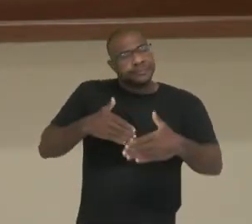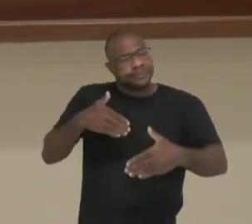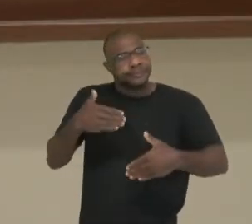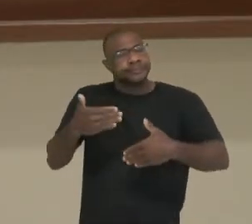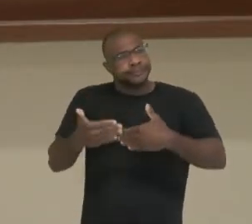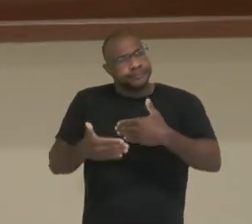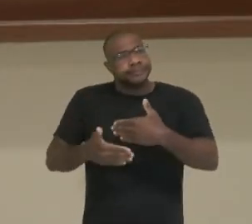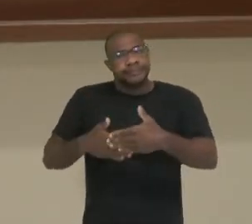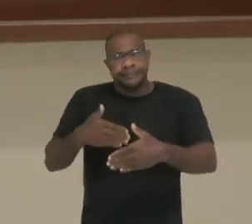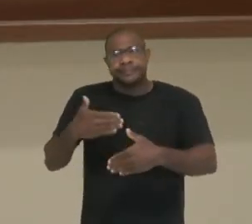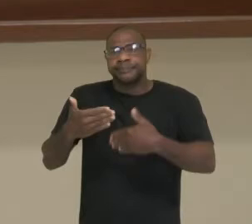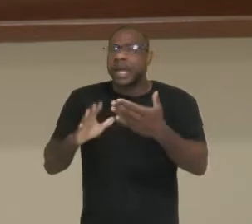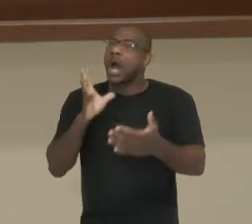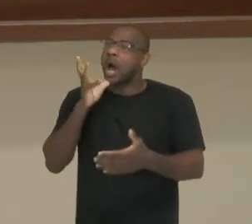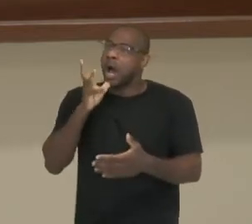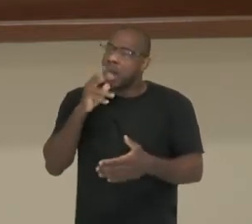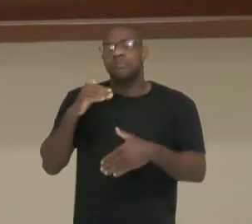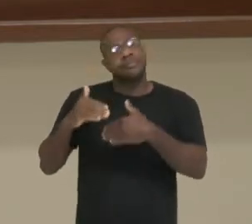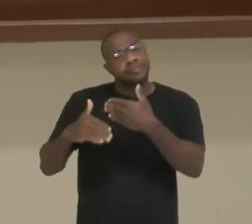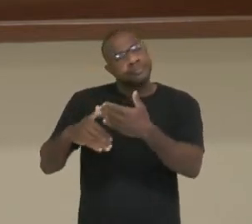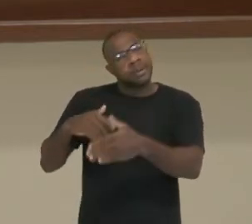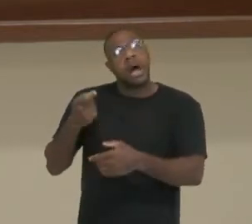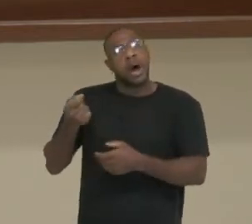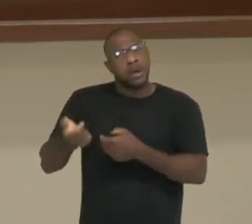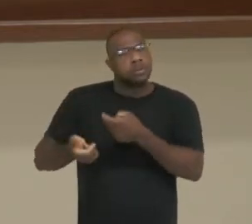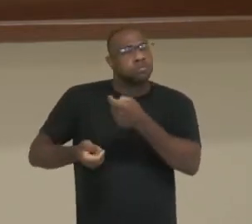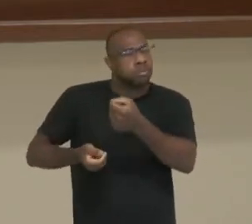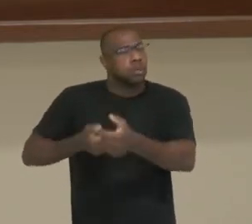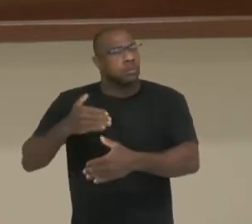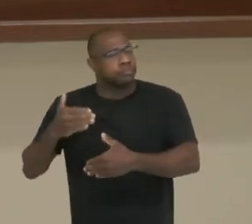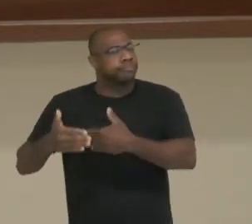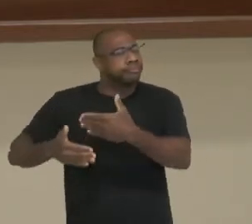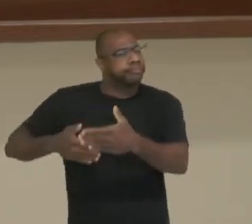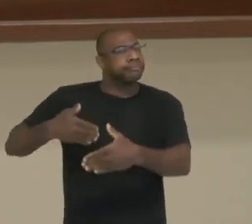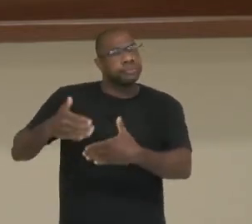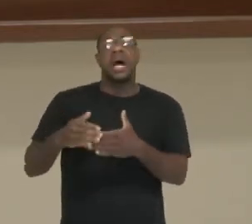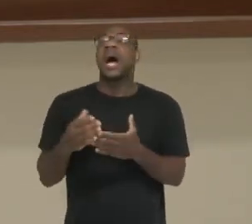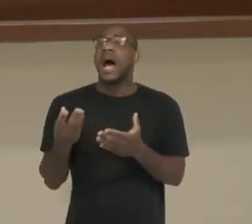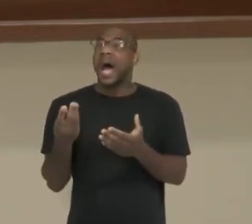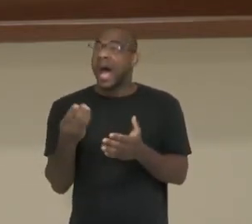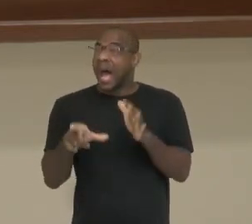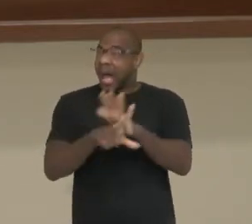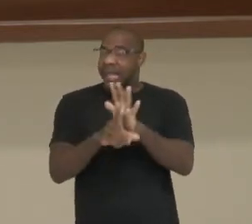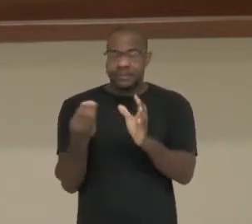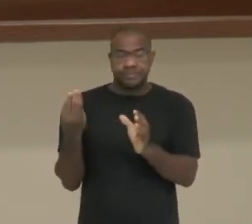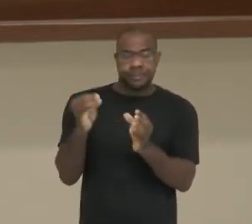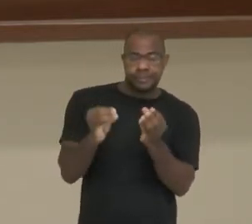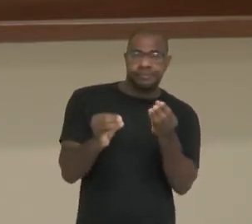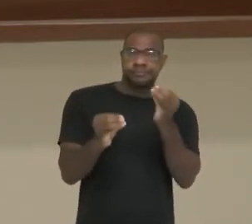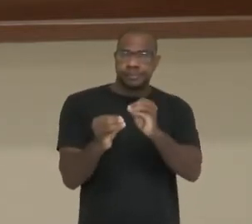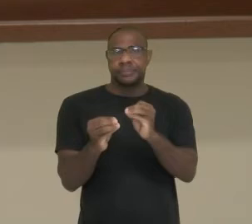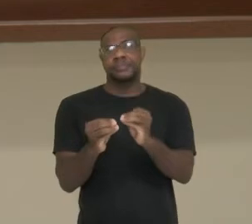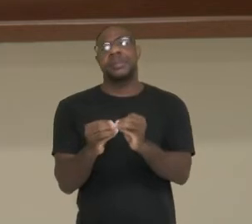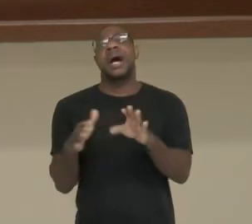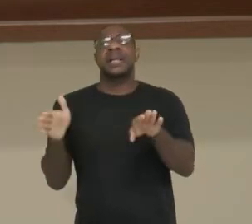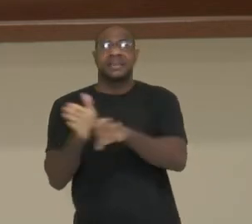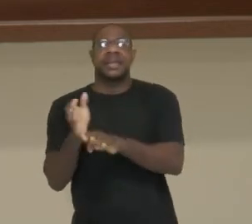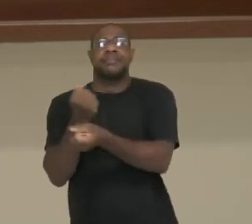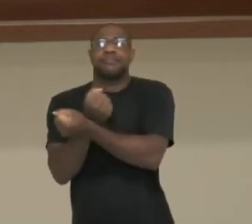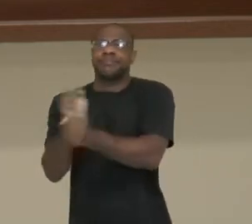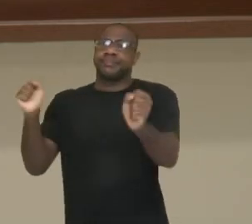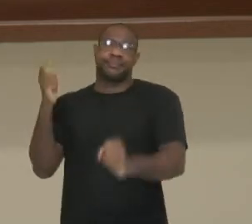poucos, gradualmente, essas leis foram sendo implementadas até chegarmos à abolição.